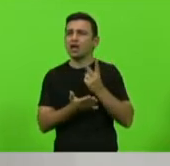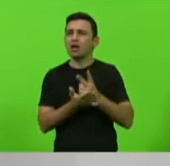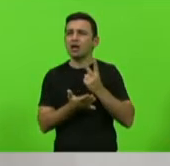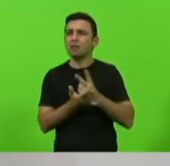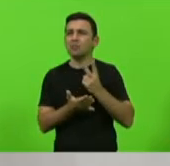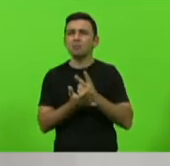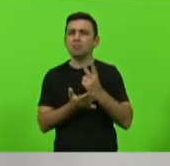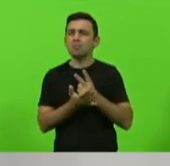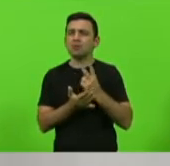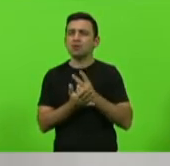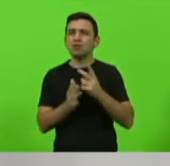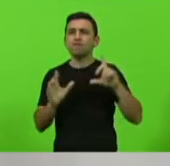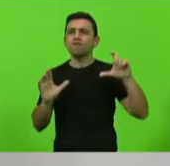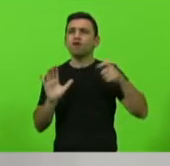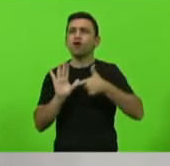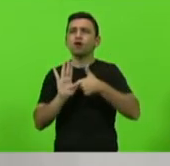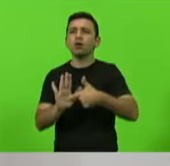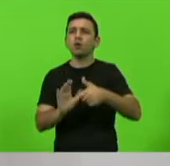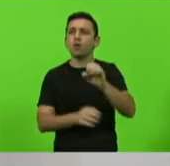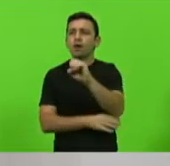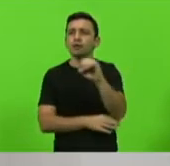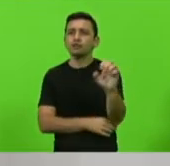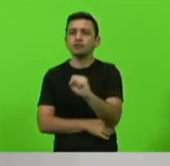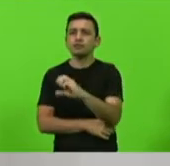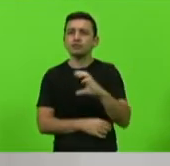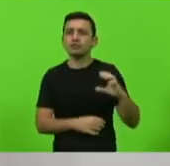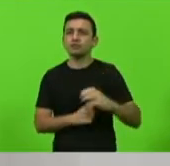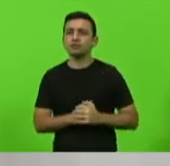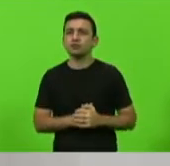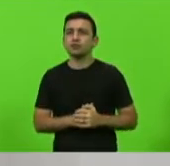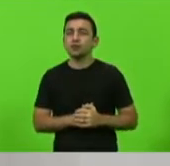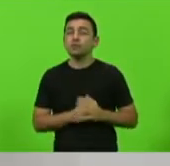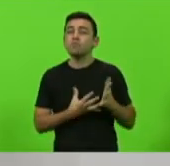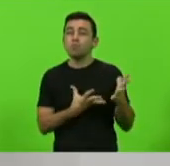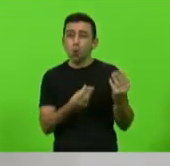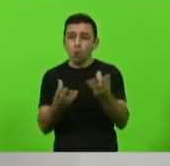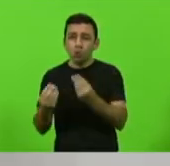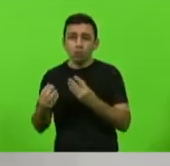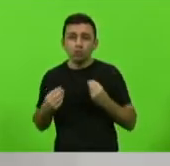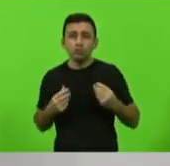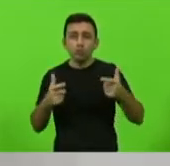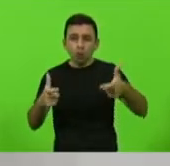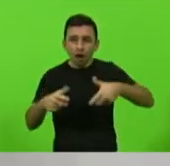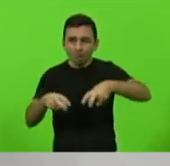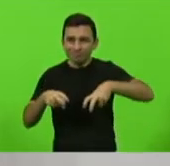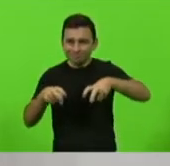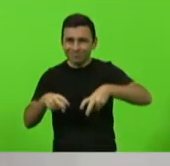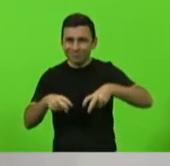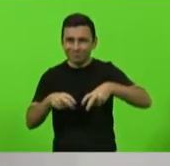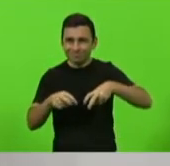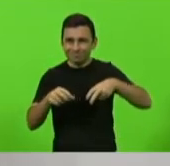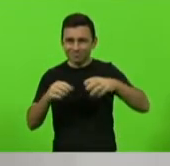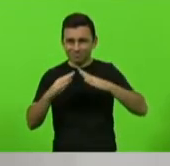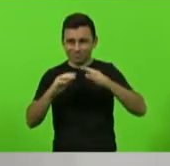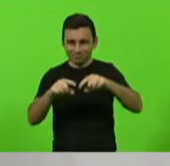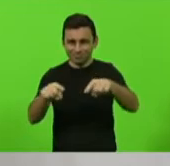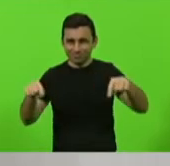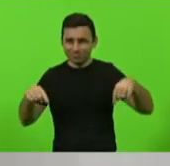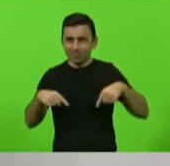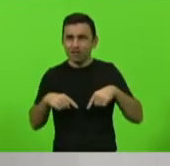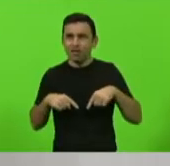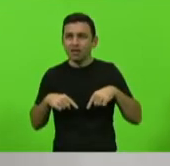Santa Catarina, no oeste catarinense. Muitas propriedades, nós vamos lá e